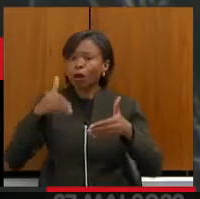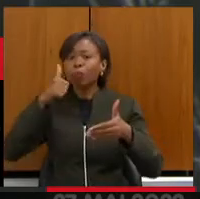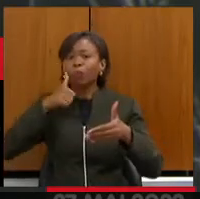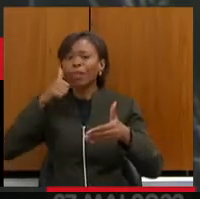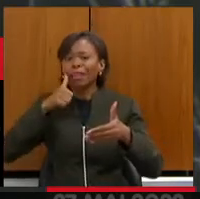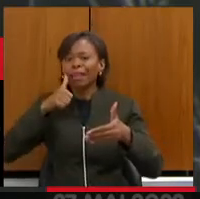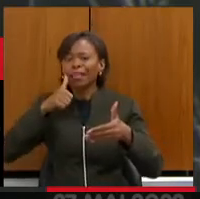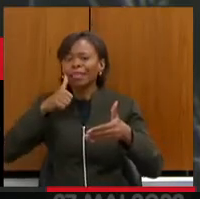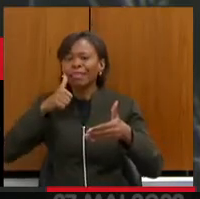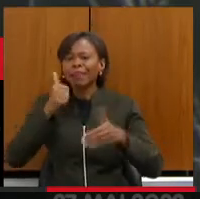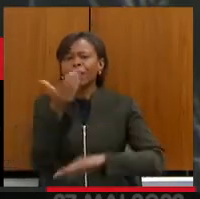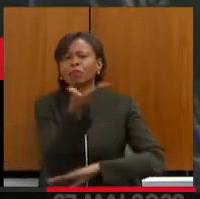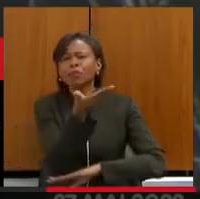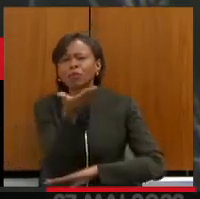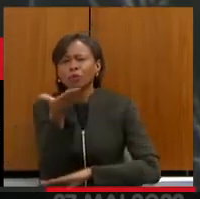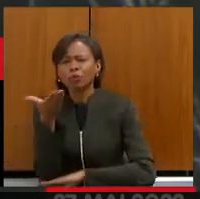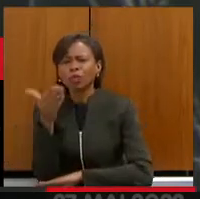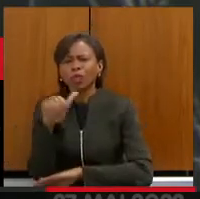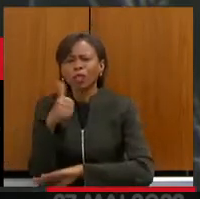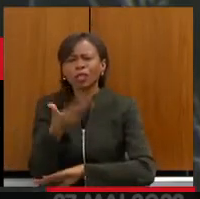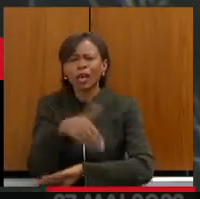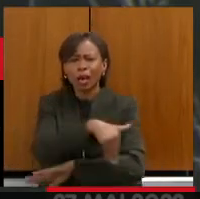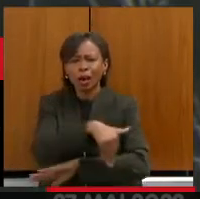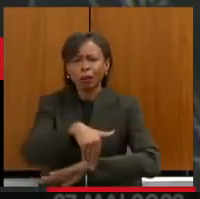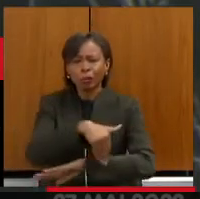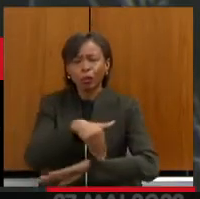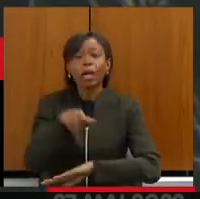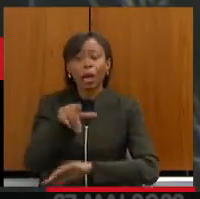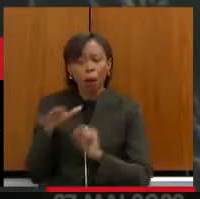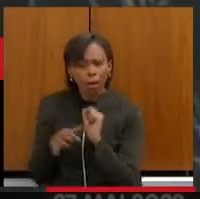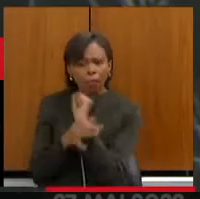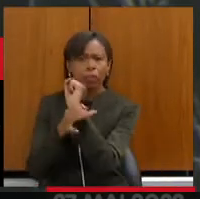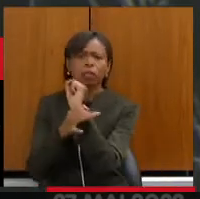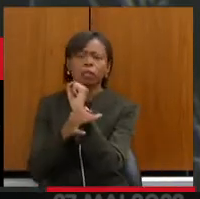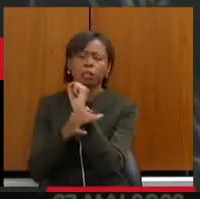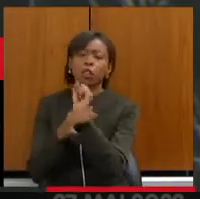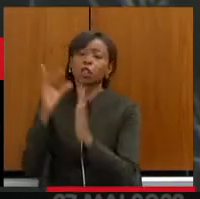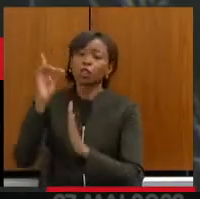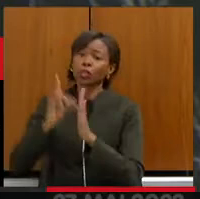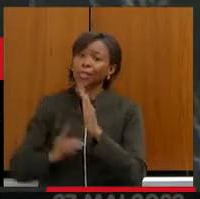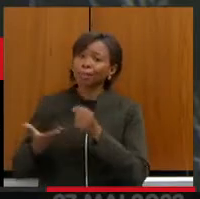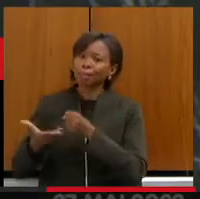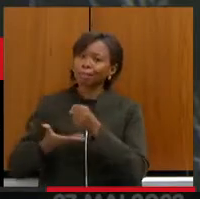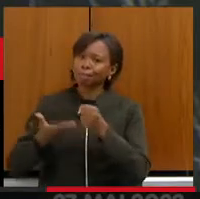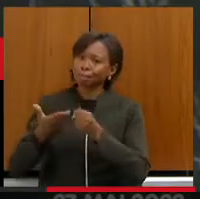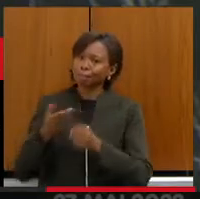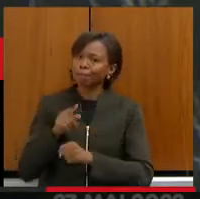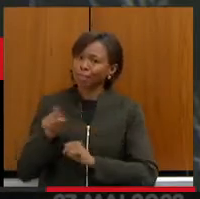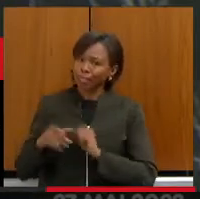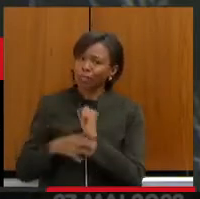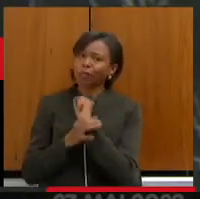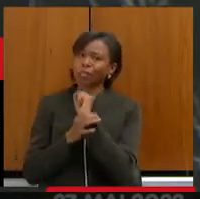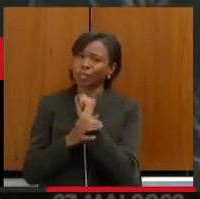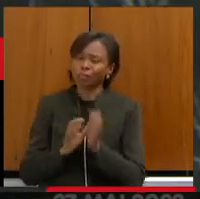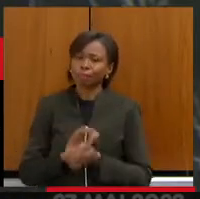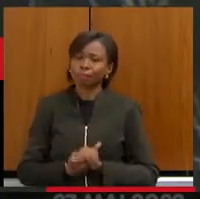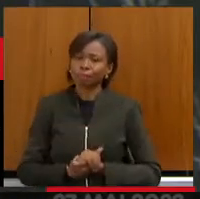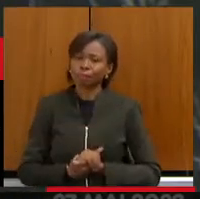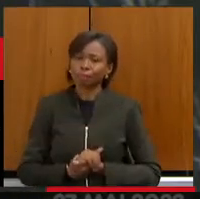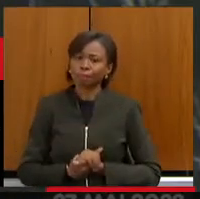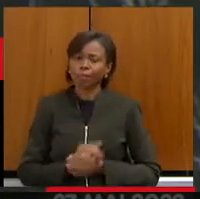rua de modo a garantir os direitos fundamentais e a segurança dessas mineiras esta carta